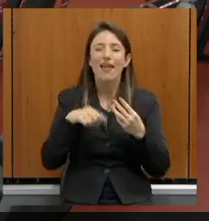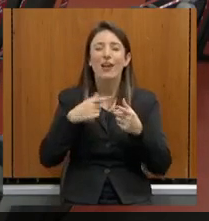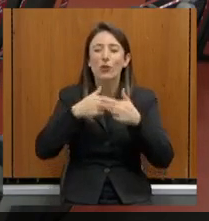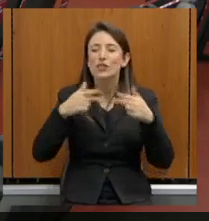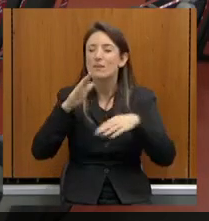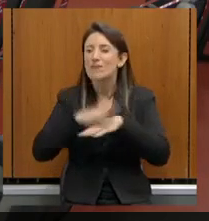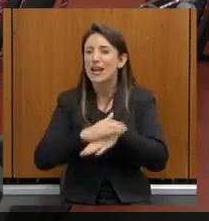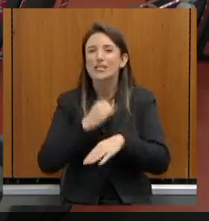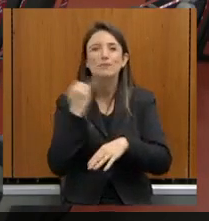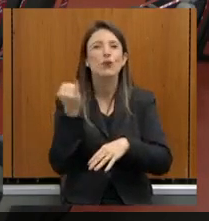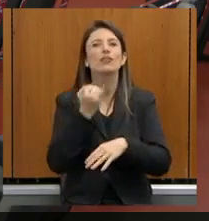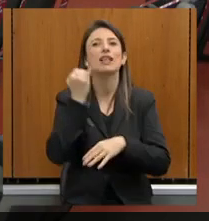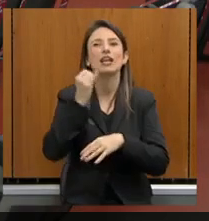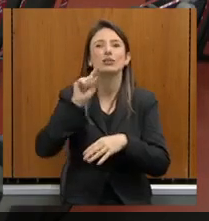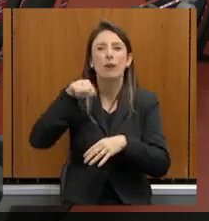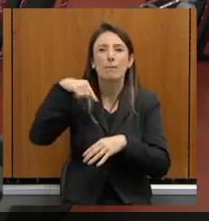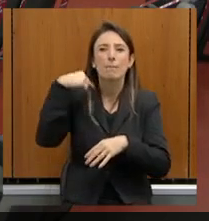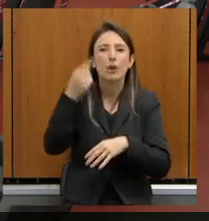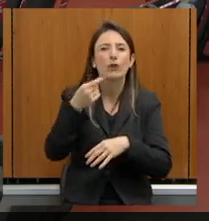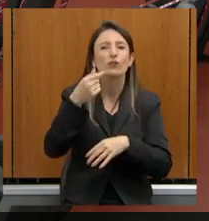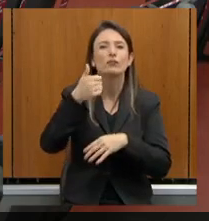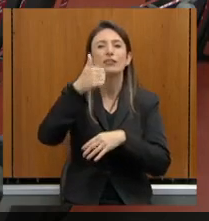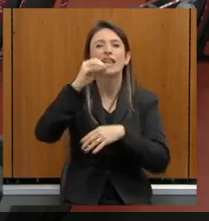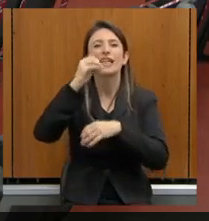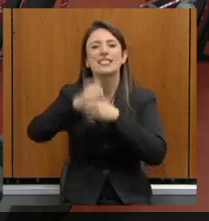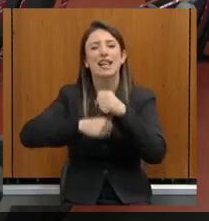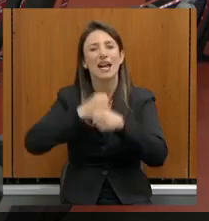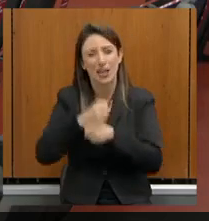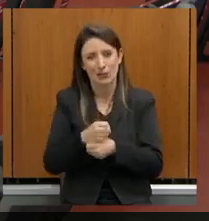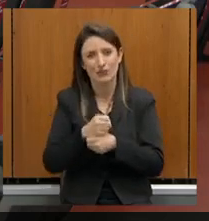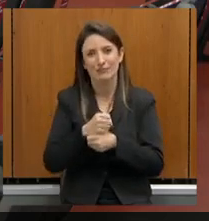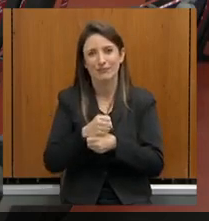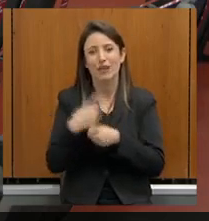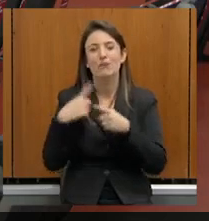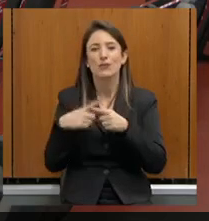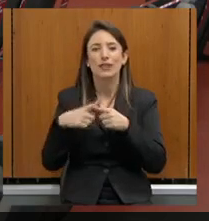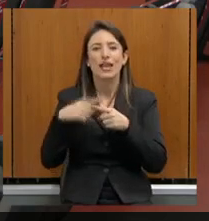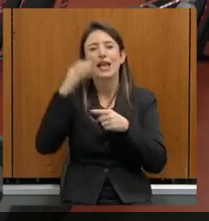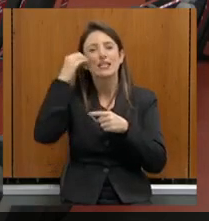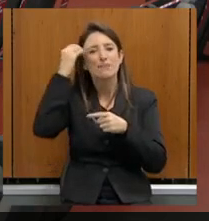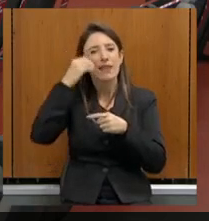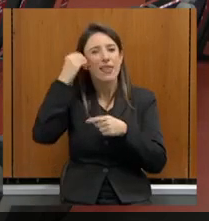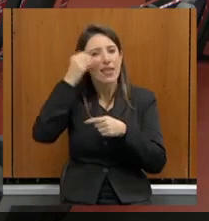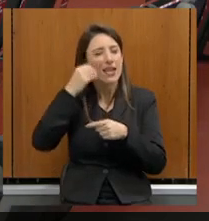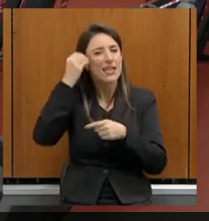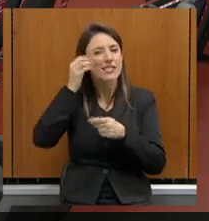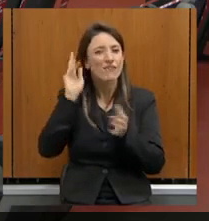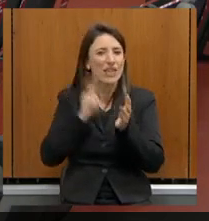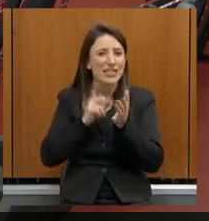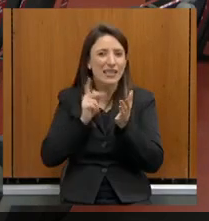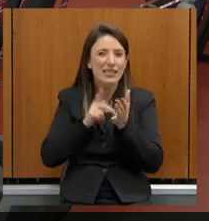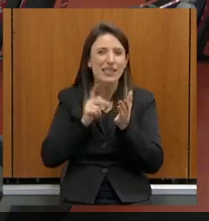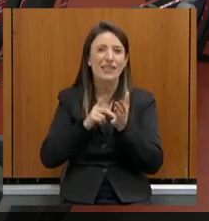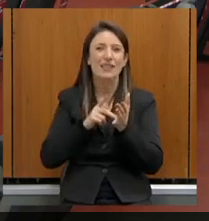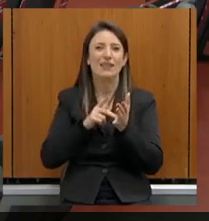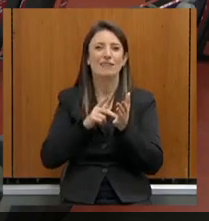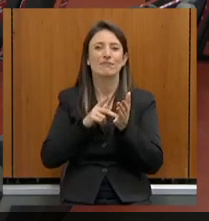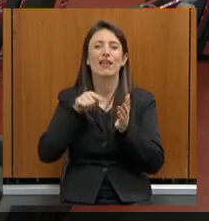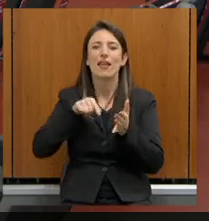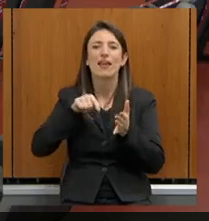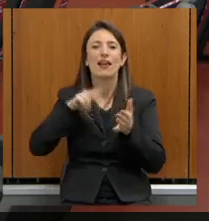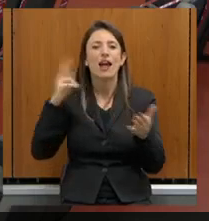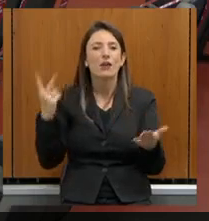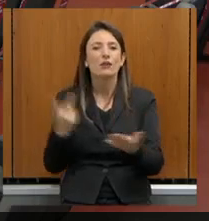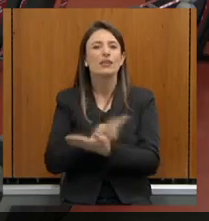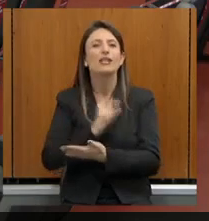década como eu disse a experiência verdadeira ela se dá através